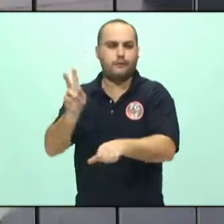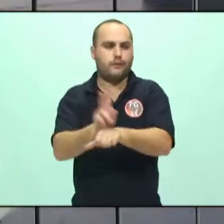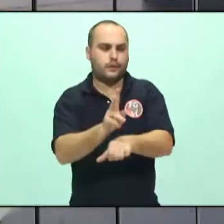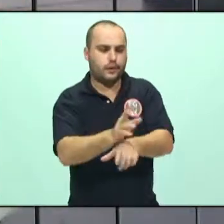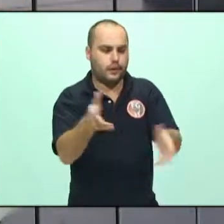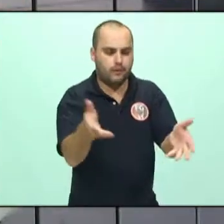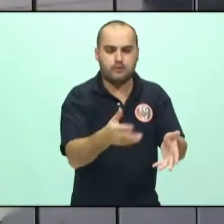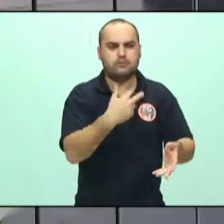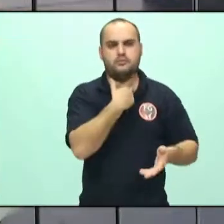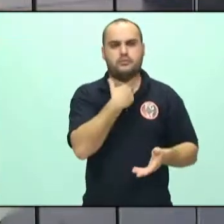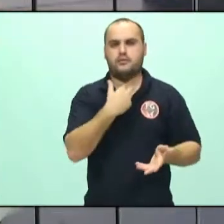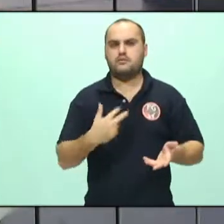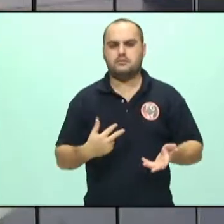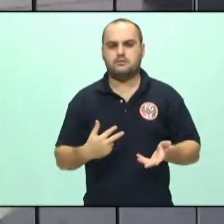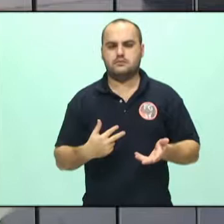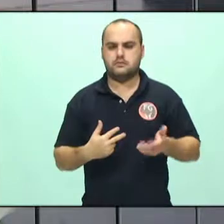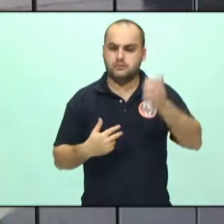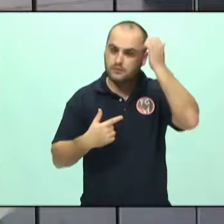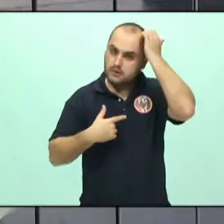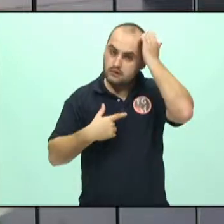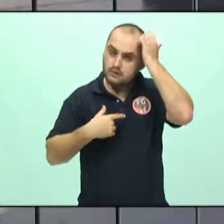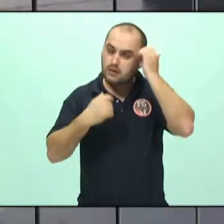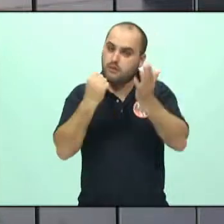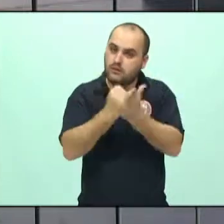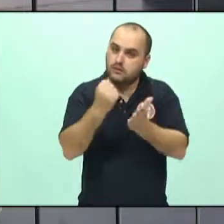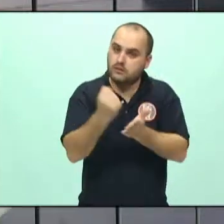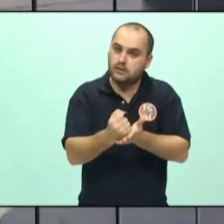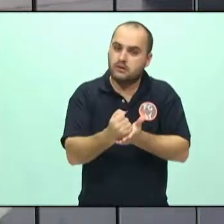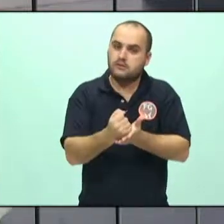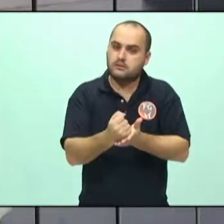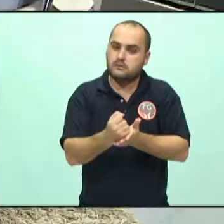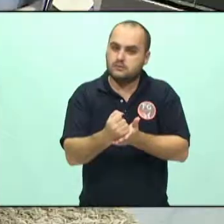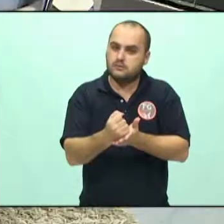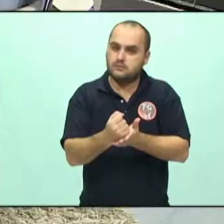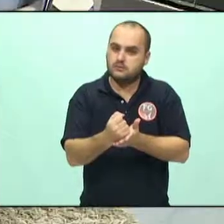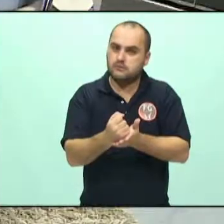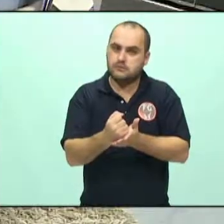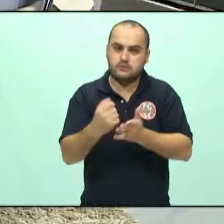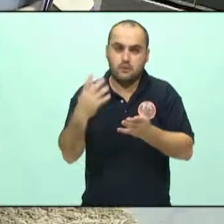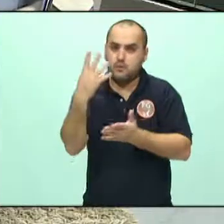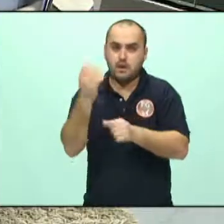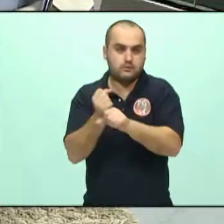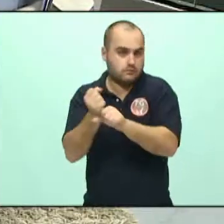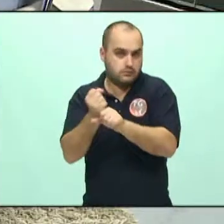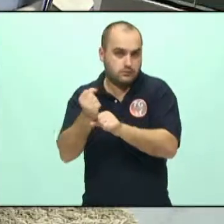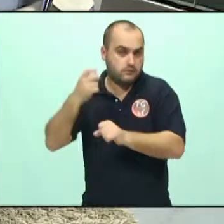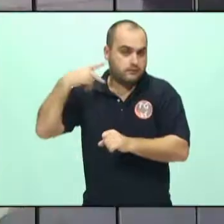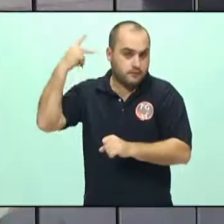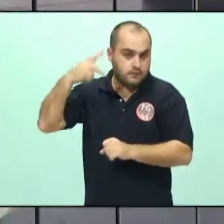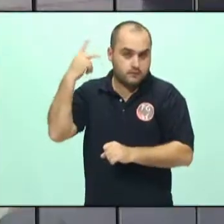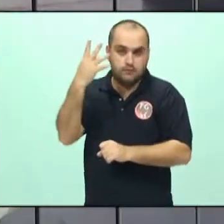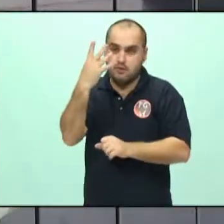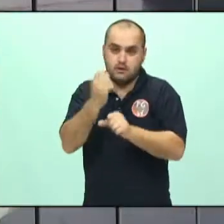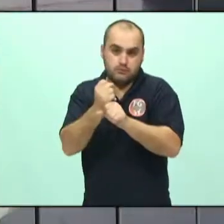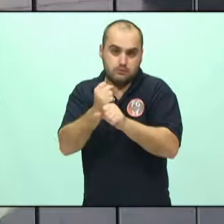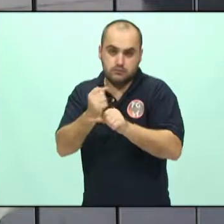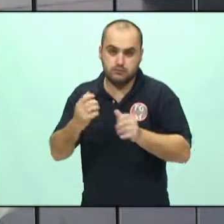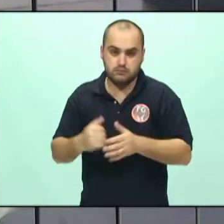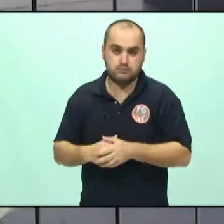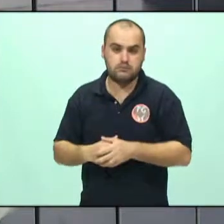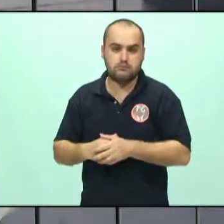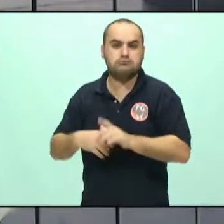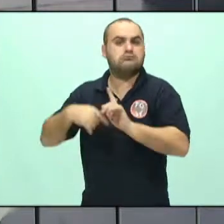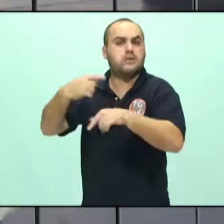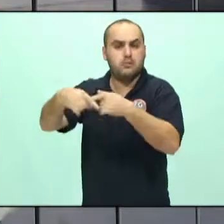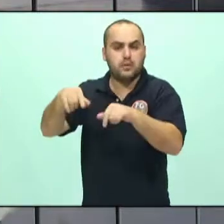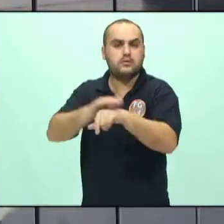Eu não posso fazer isso. Eu tenho um contrato em validade com as pessoas, né? Que é o contrato para ser vereador 4 anos. Depois a gente